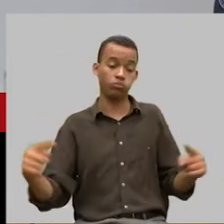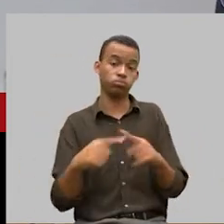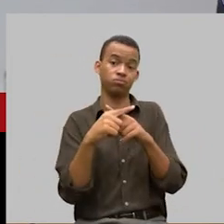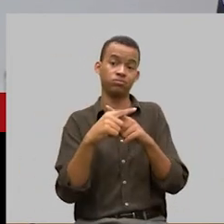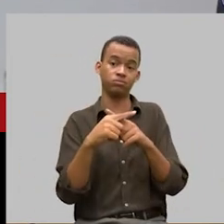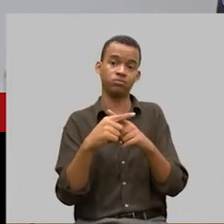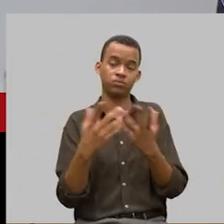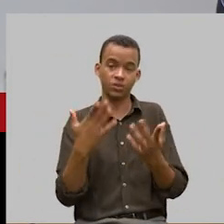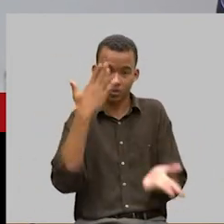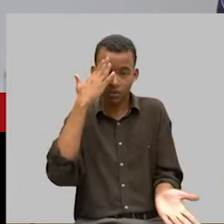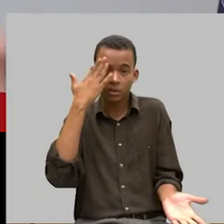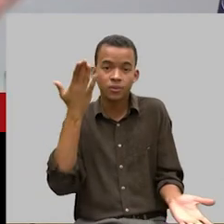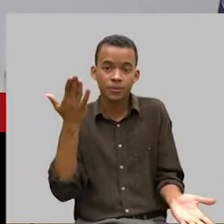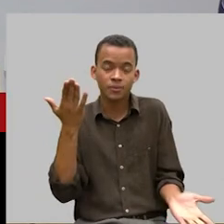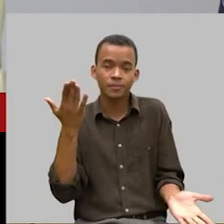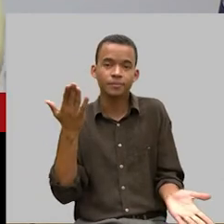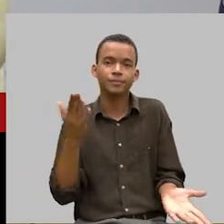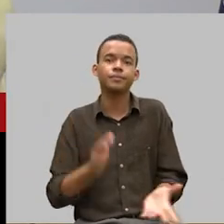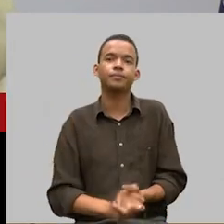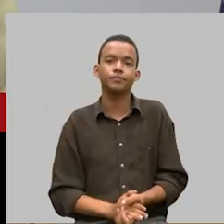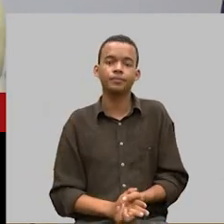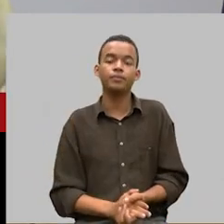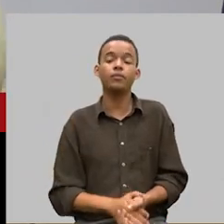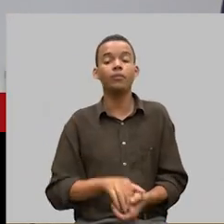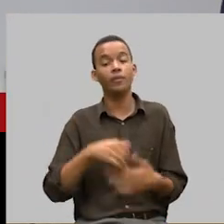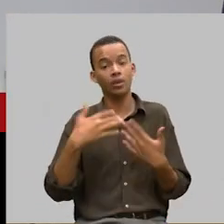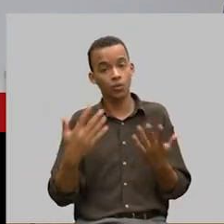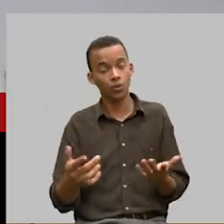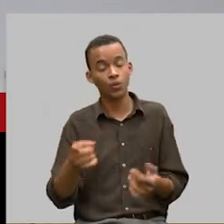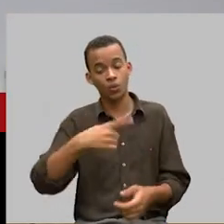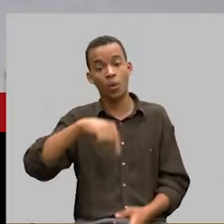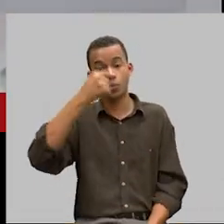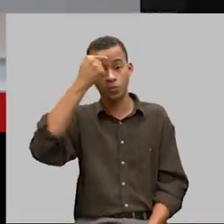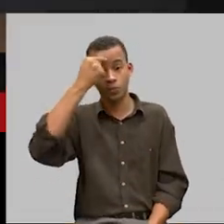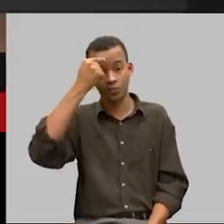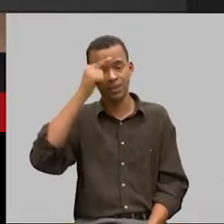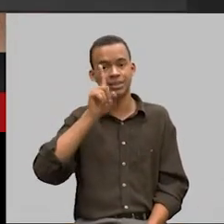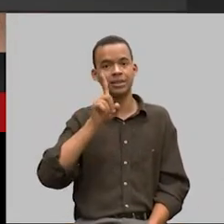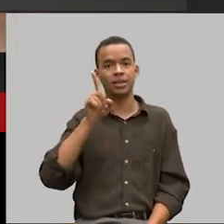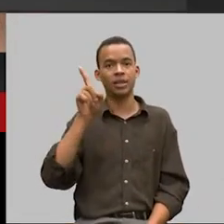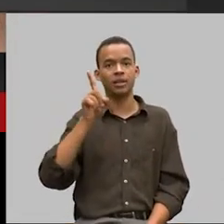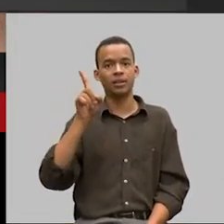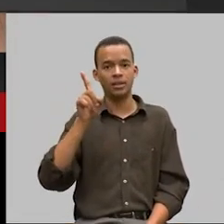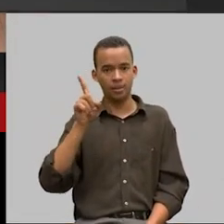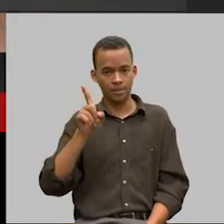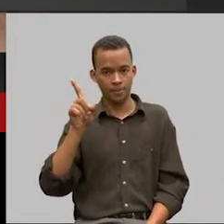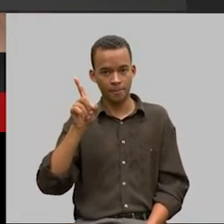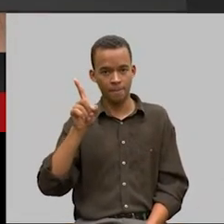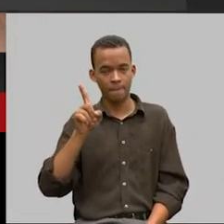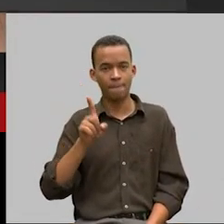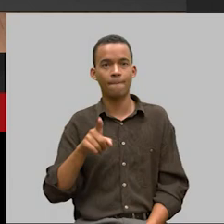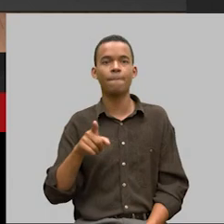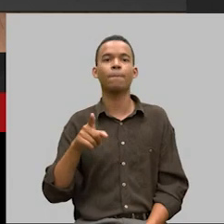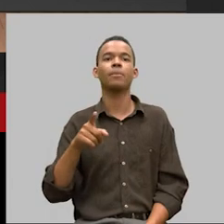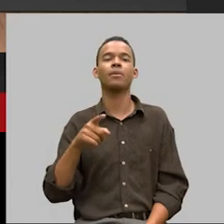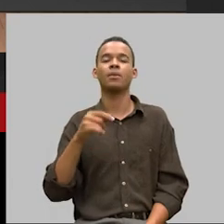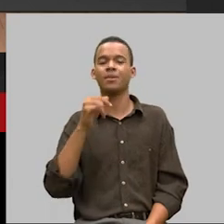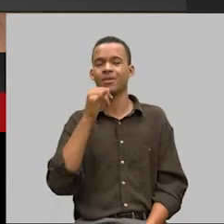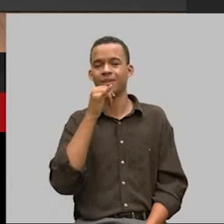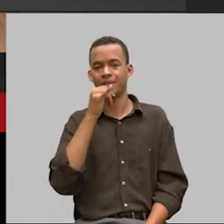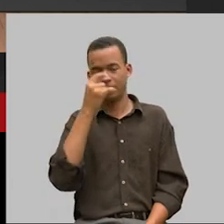tá então quando a gente pensar isso daí a gente tem que pensar o seguinte ó não tem esse negócio de ficar